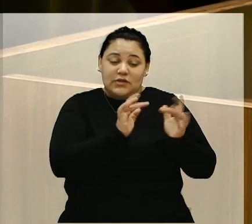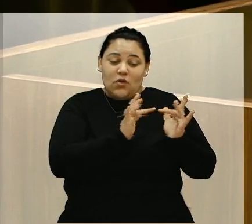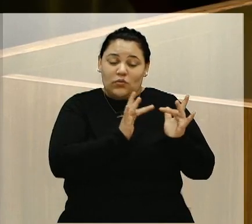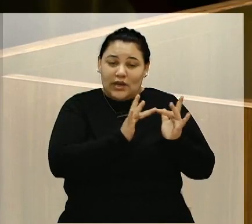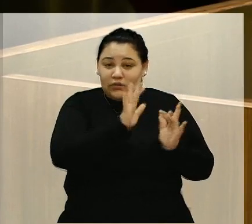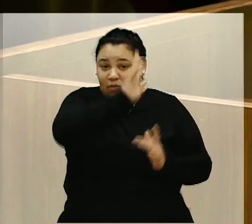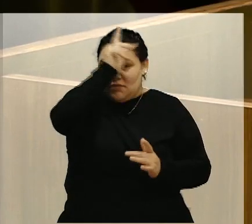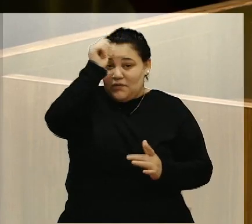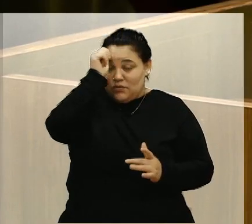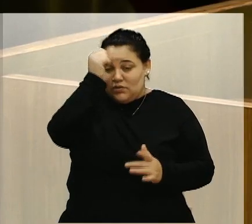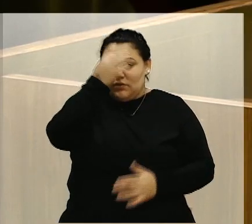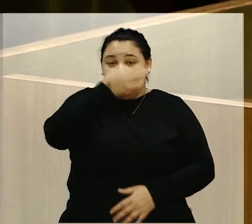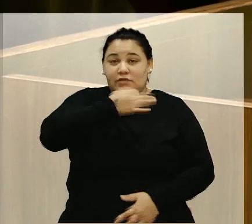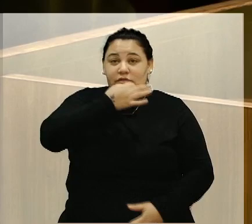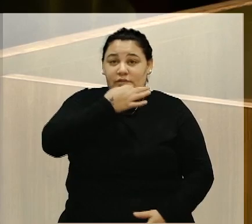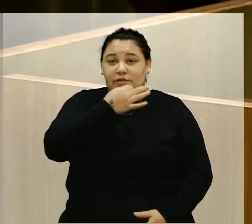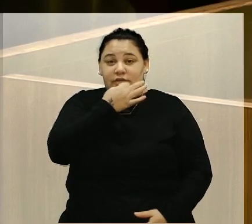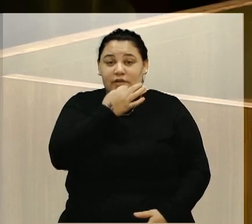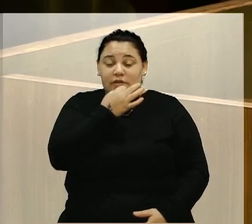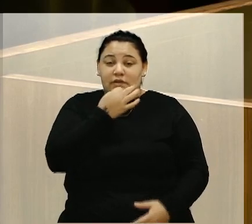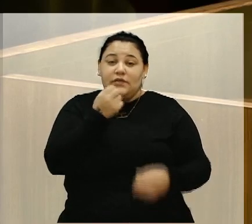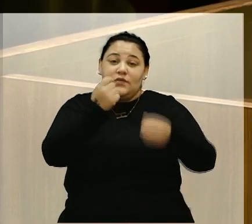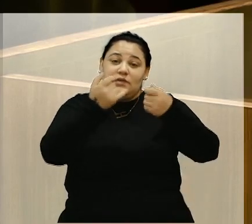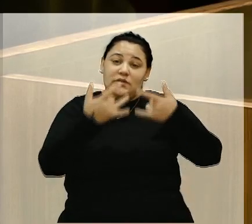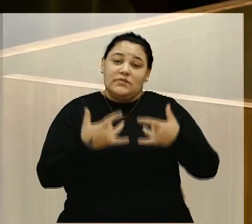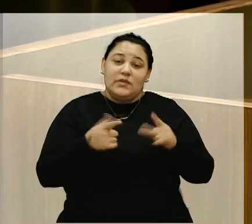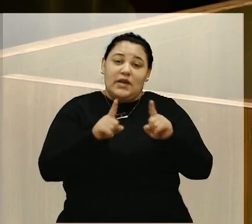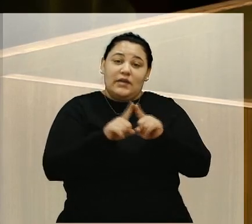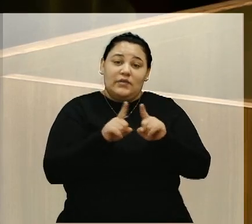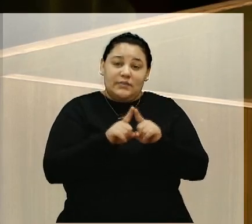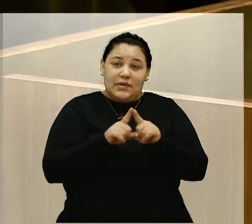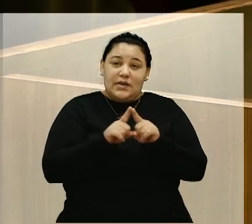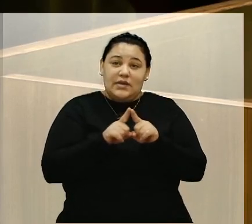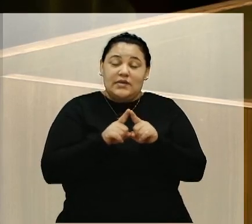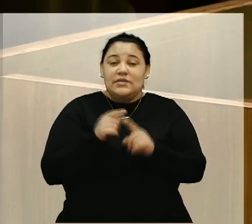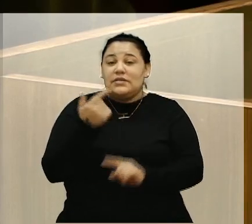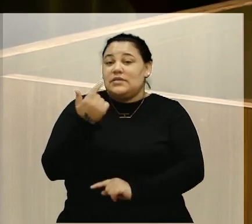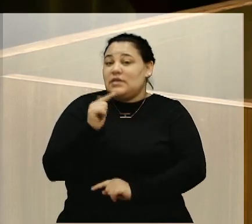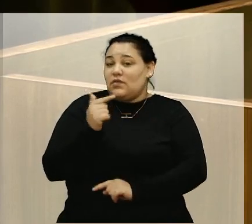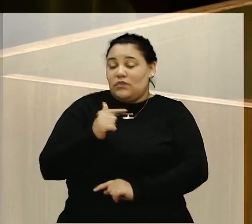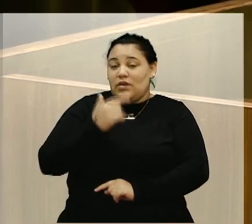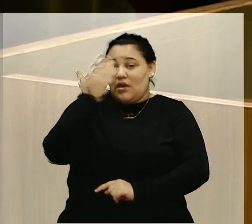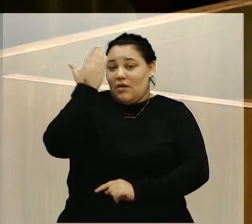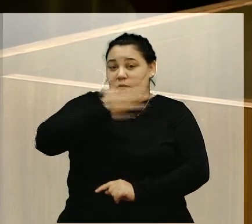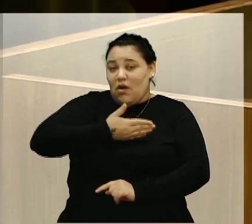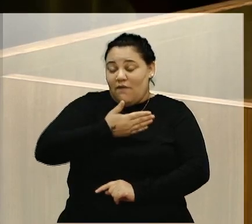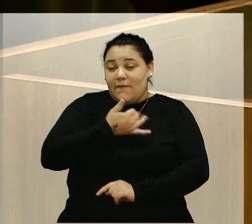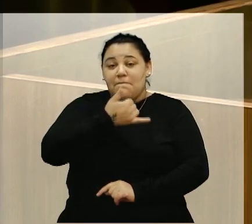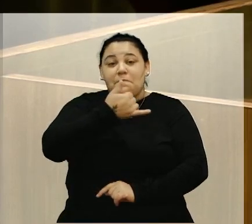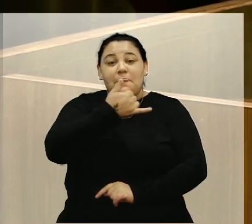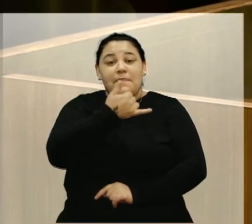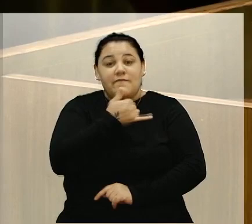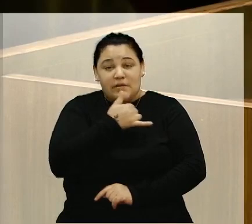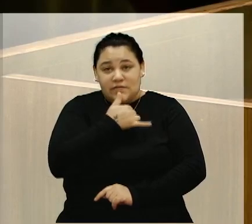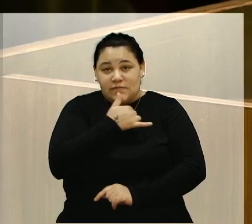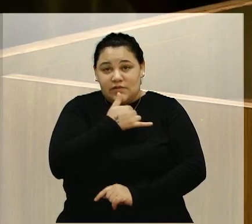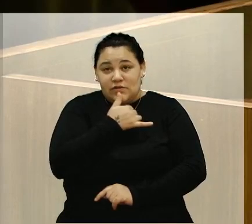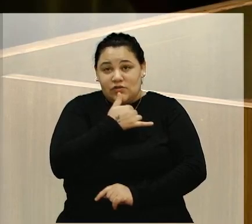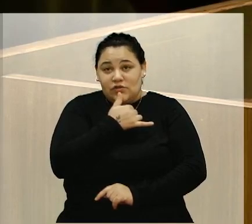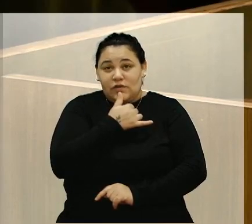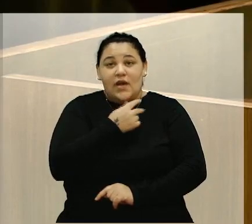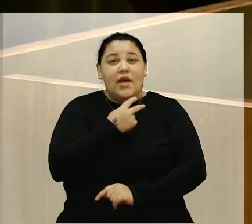Caxias e que foi dito que se não tem comprovante, infelizmente não é possível